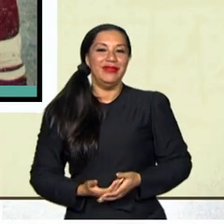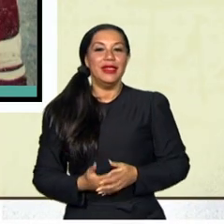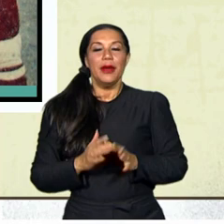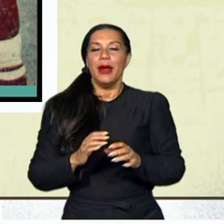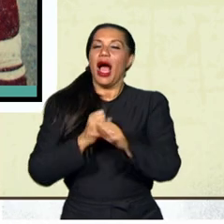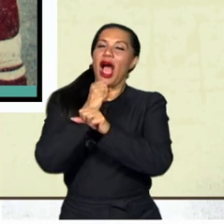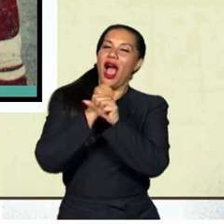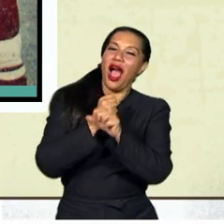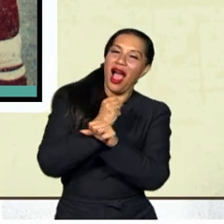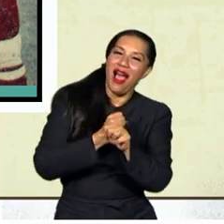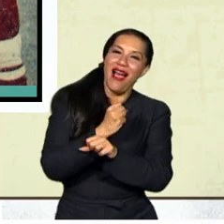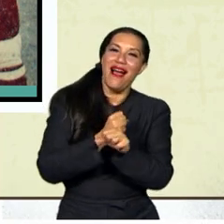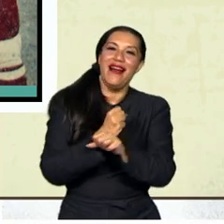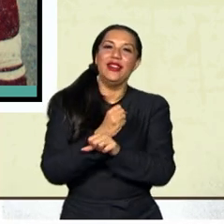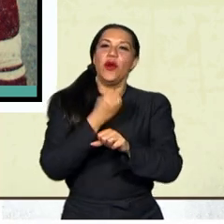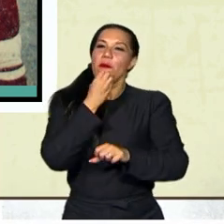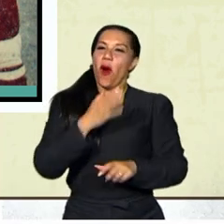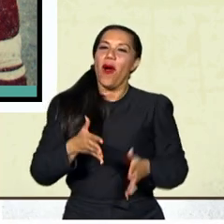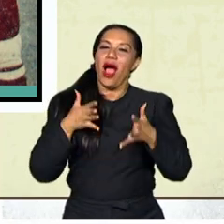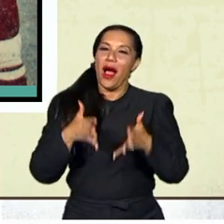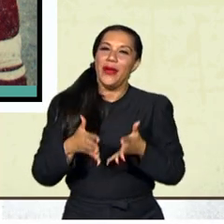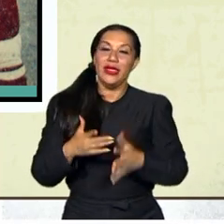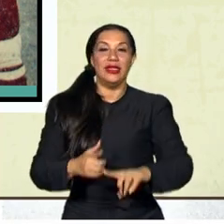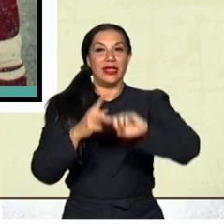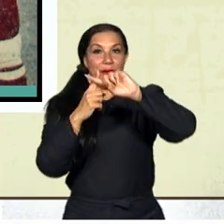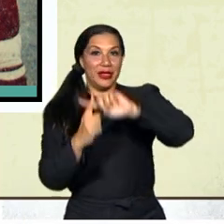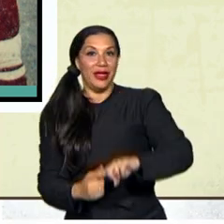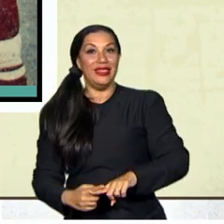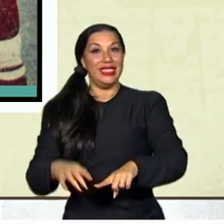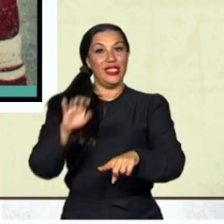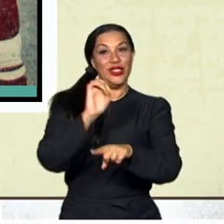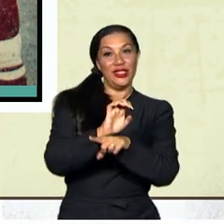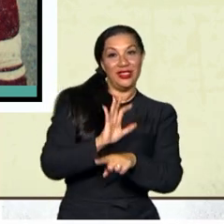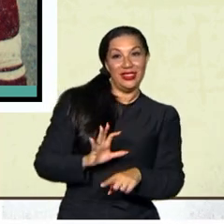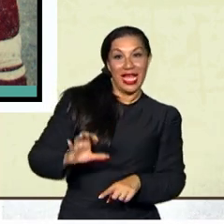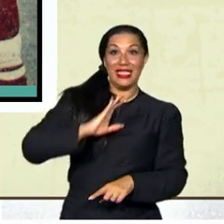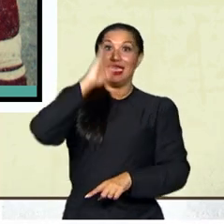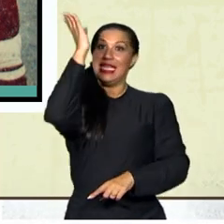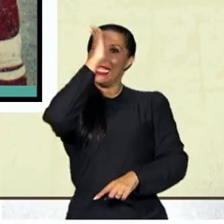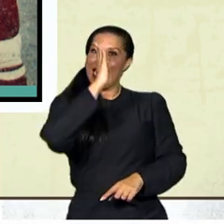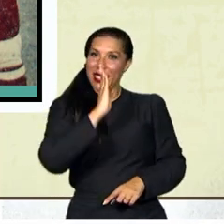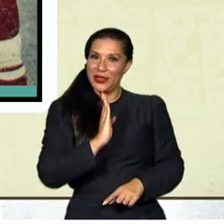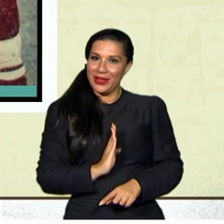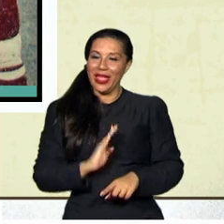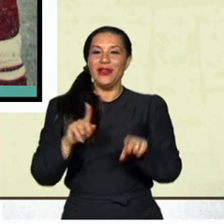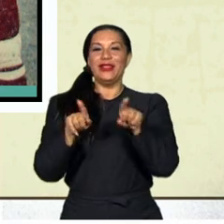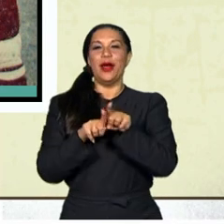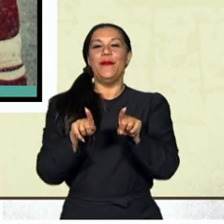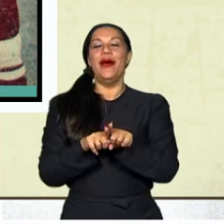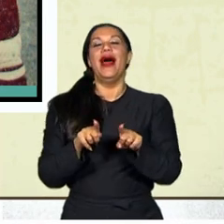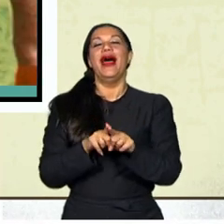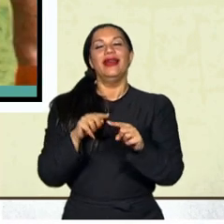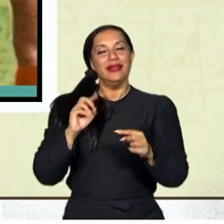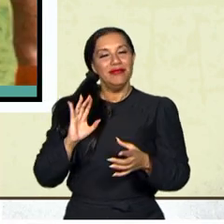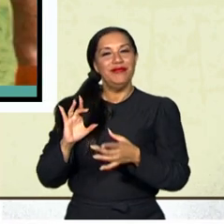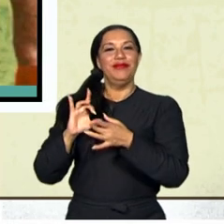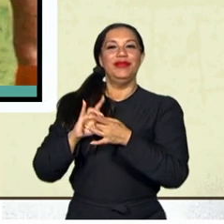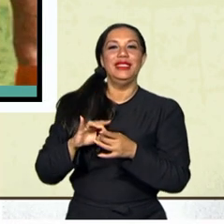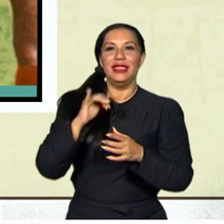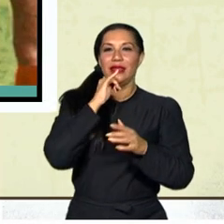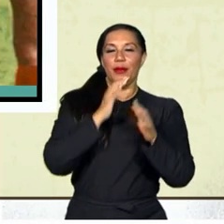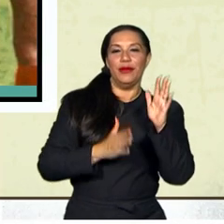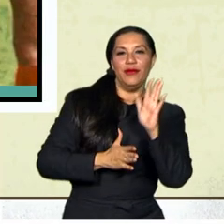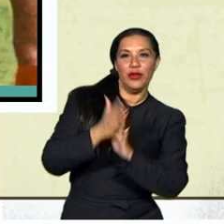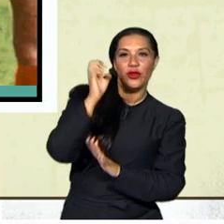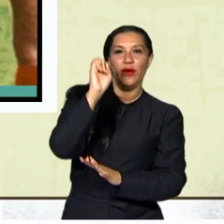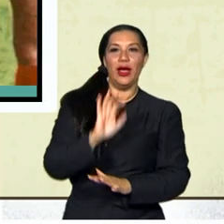Foram anos de boas atuações em campeonatos estaduais e nacionais. culminando com uma excursão pela